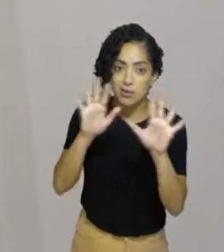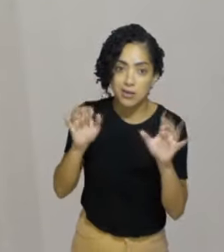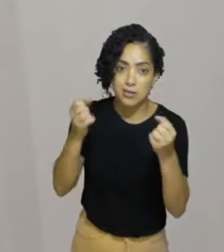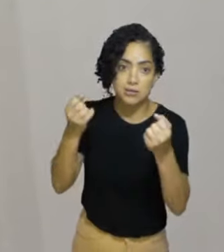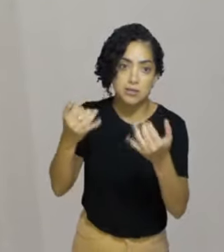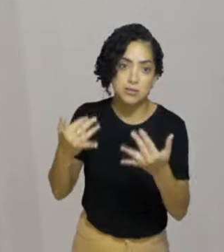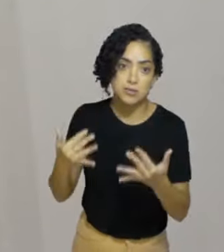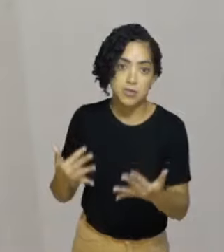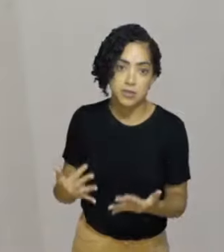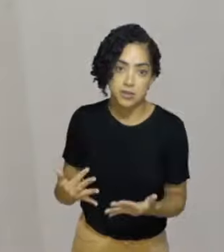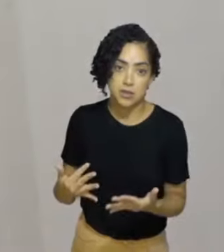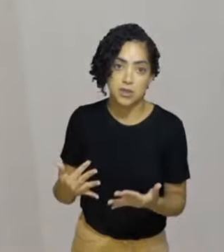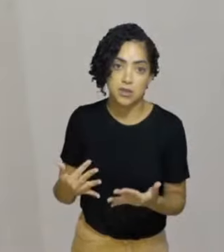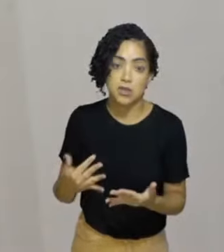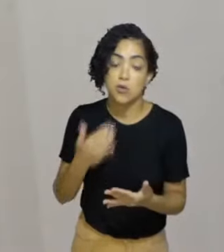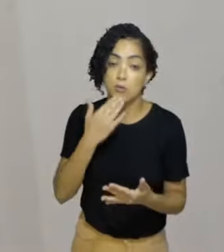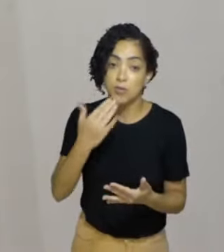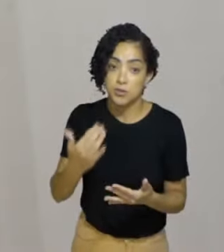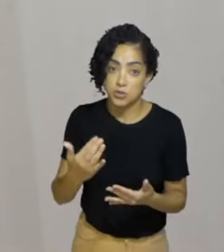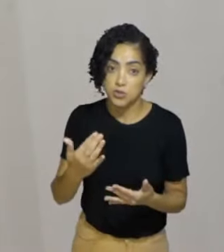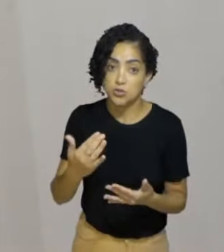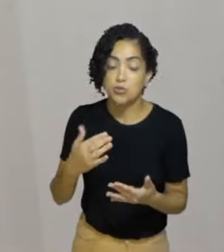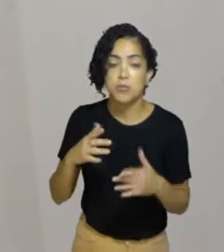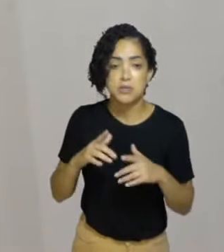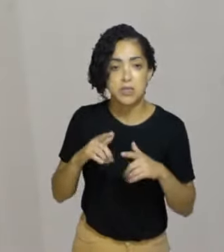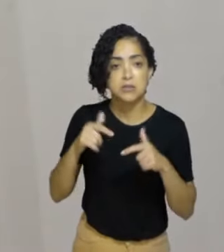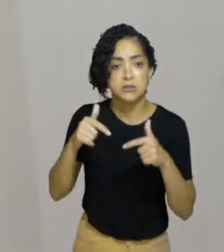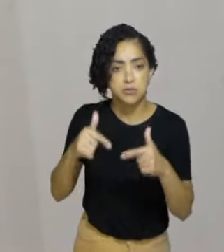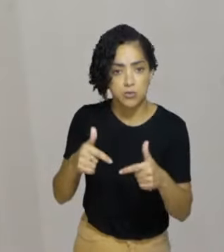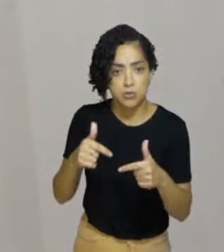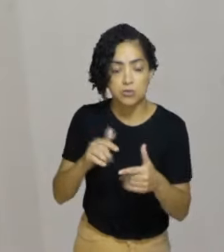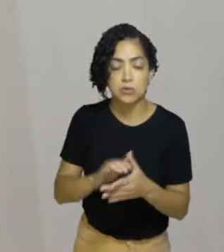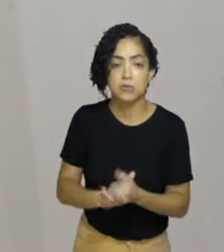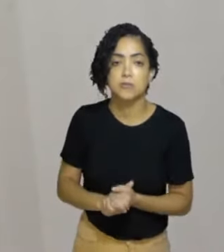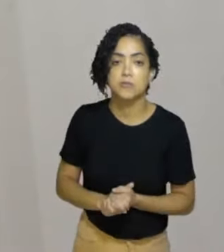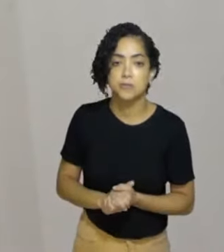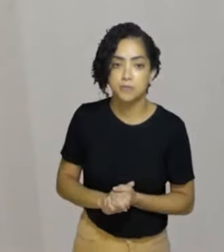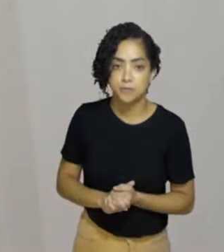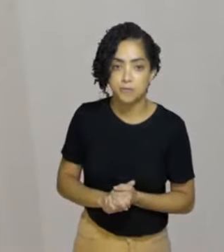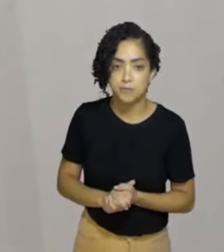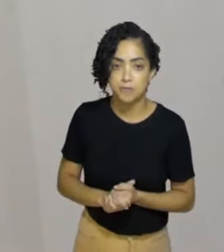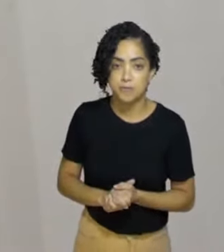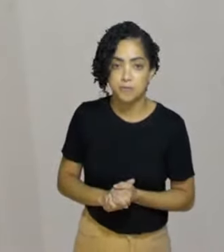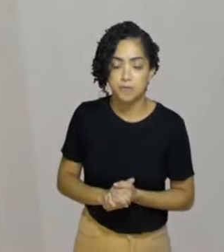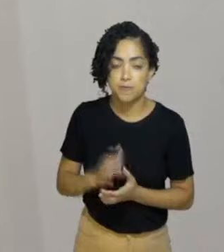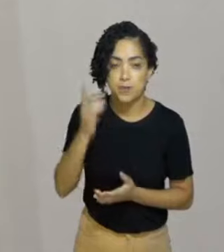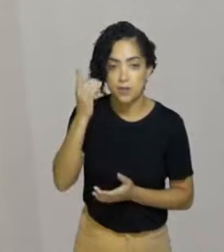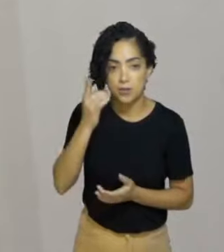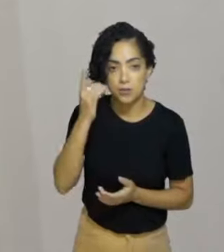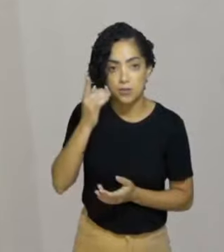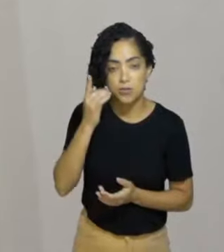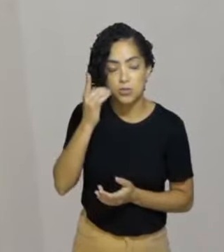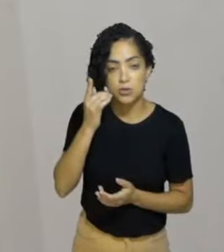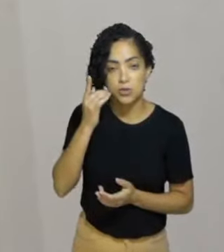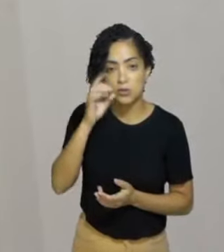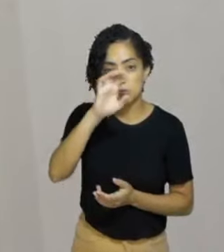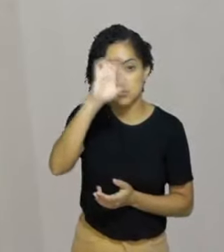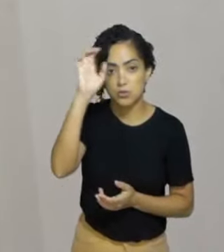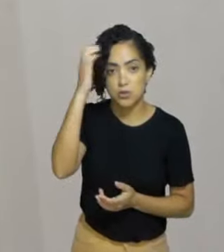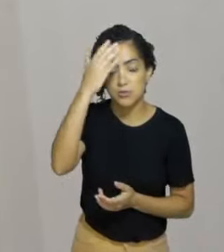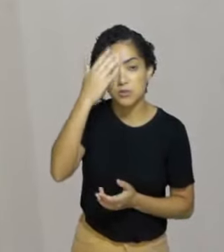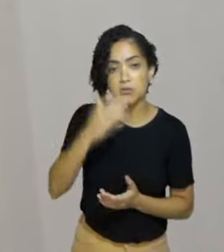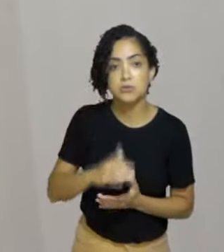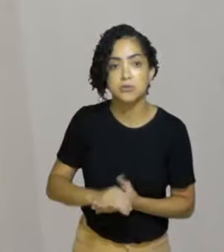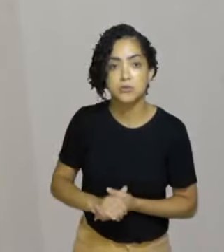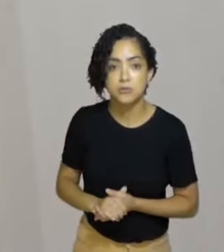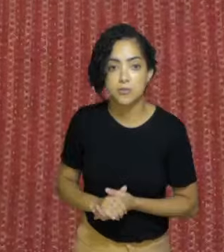até o requerimento foi feito, mas ela se colocou à disposição. Obrigado. Deputado Emerson, ainda se teve. A parte, deputado Maurício Peixe,